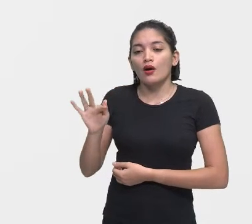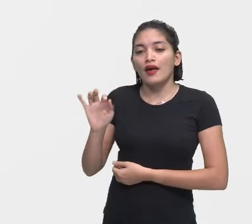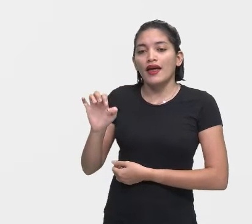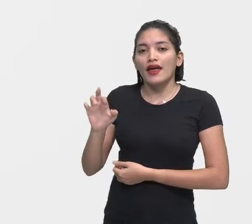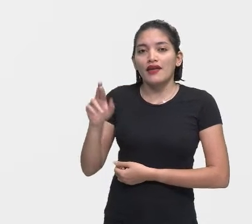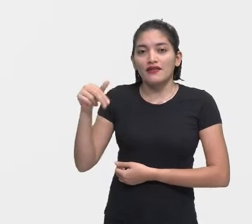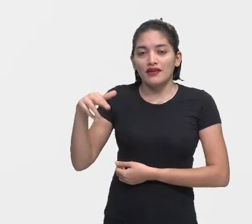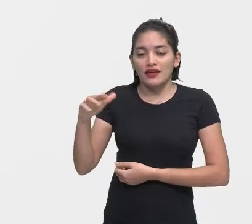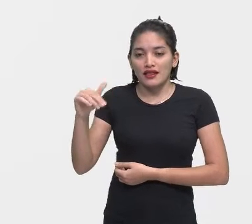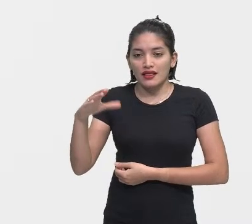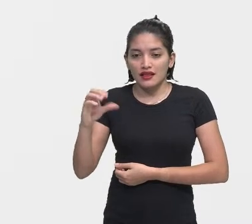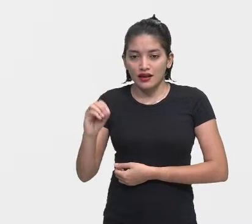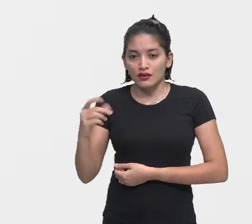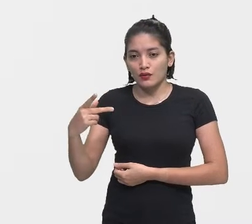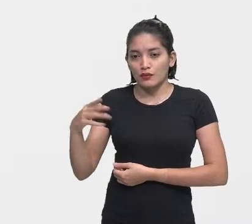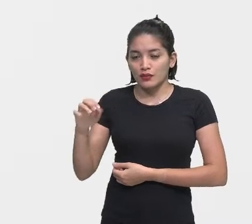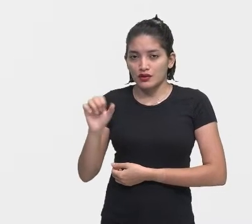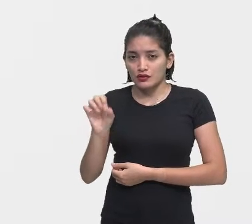Fernando Pessoa,